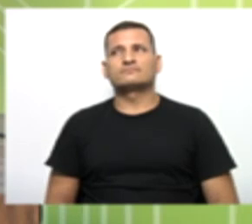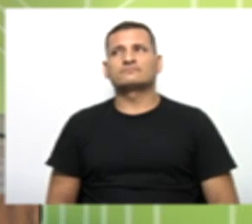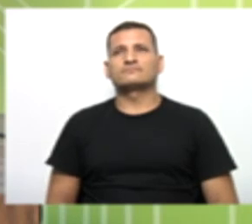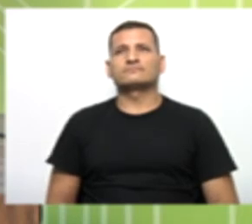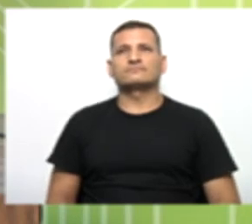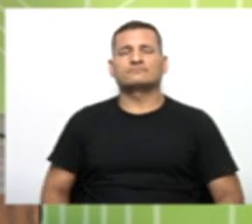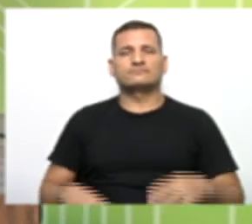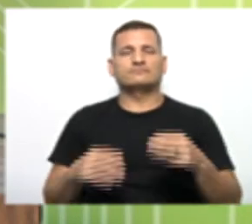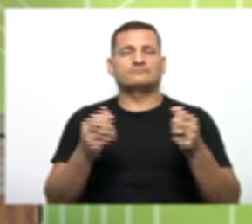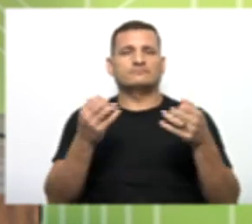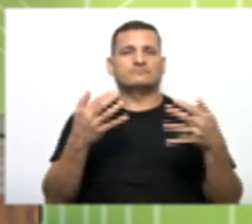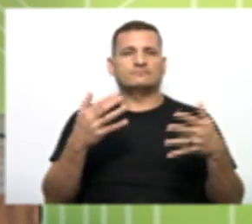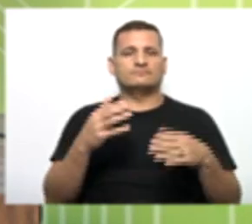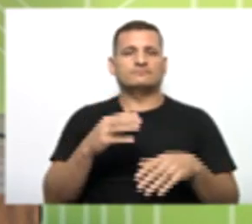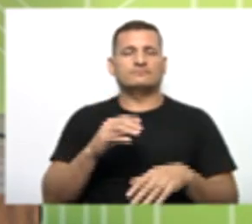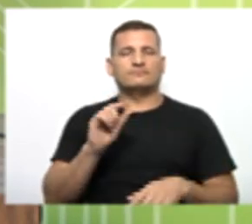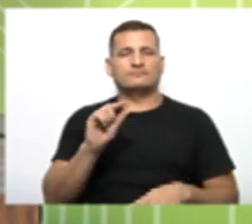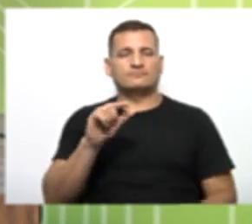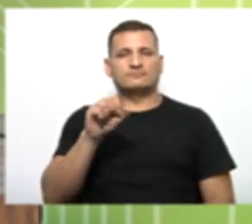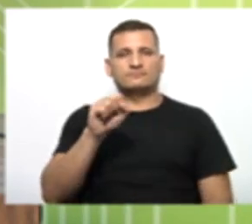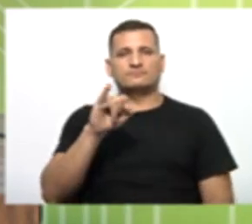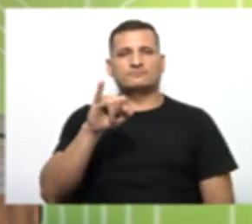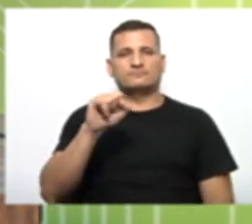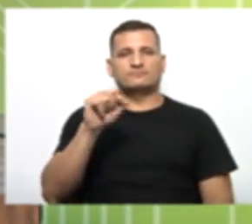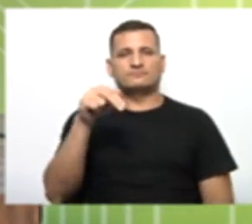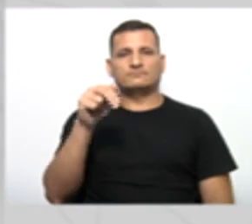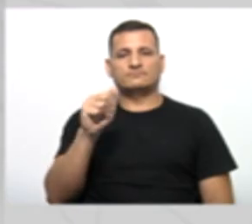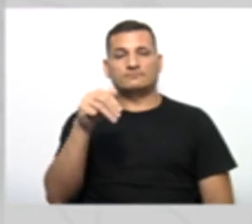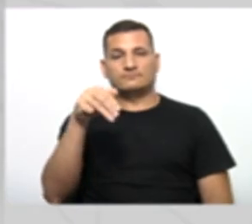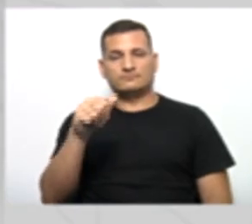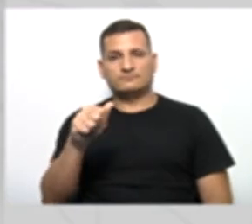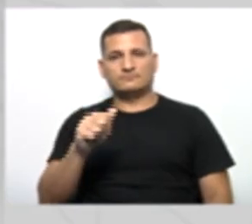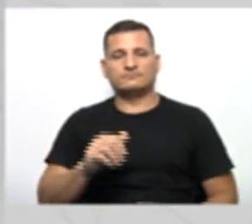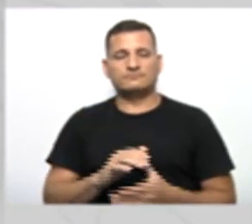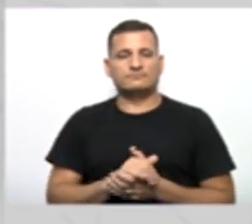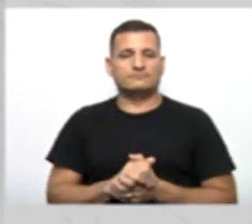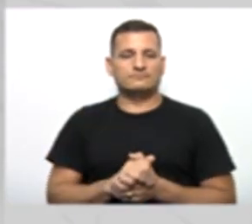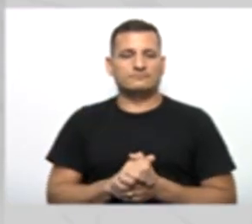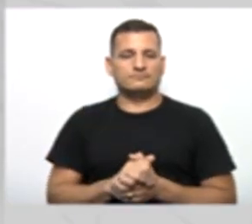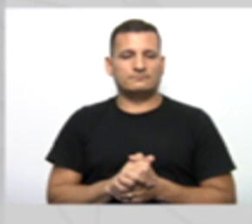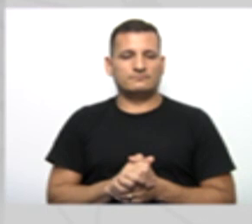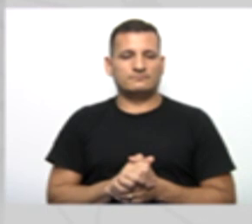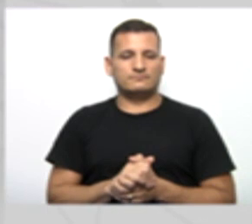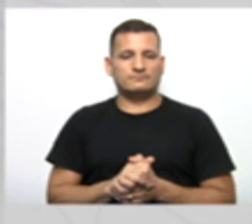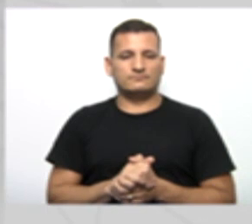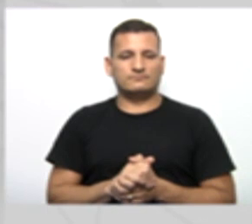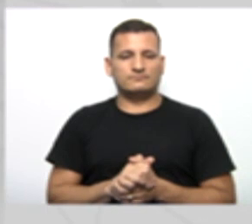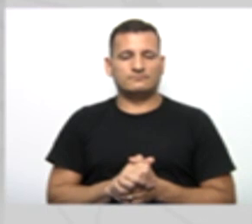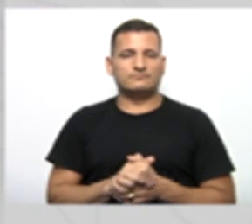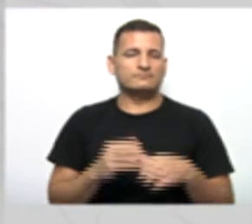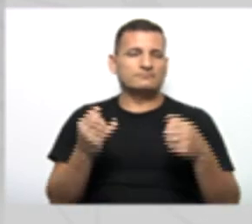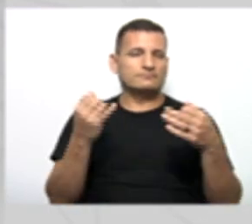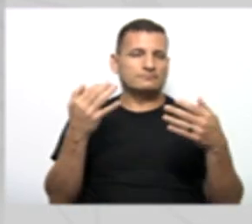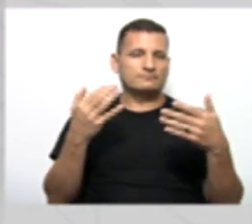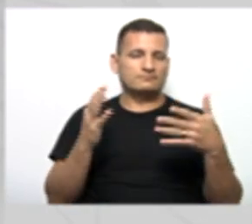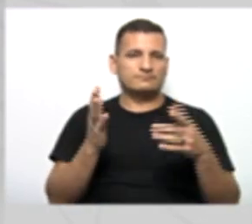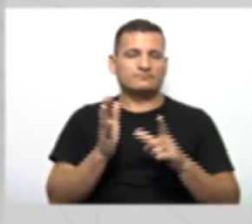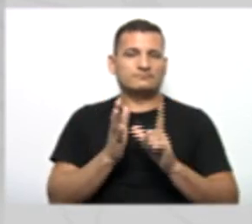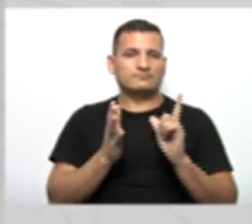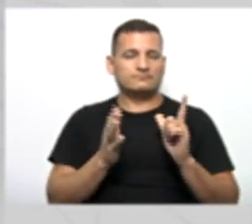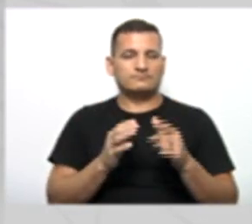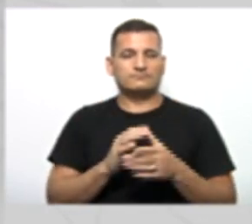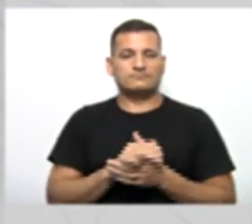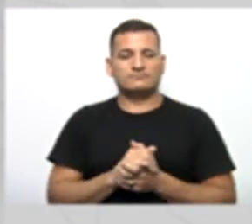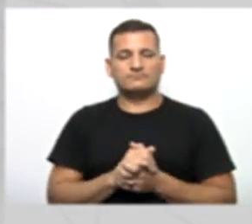cisnama. O cisnama, como nós falamos agora há pouco, inclusive porque foi uma pergunta